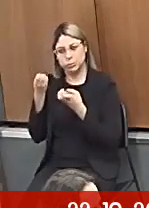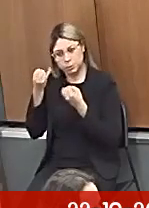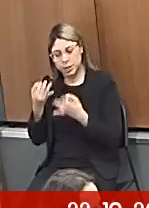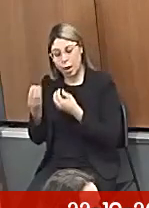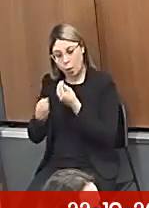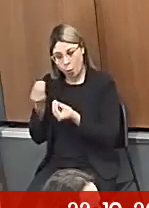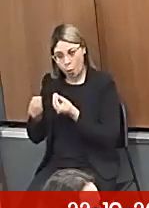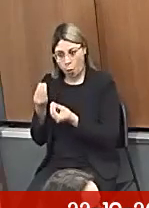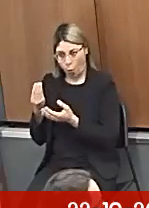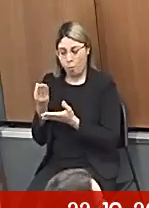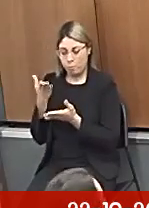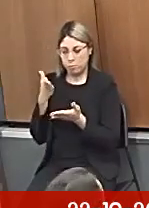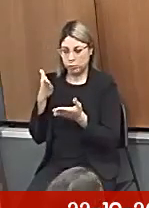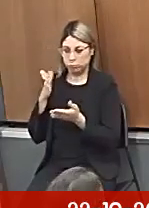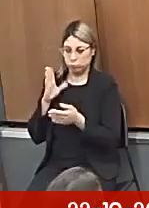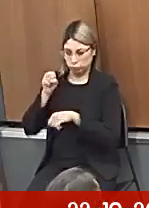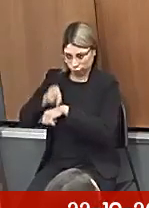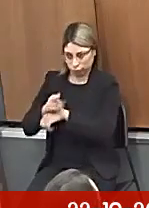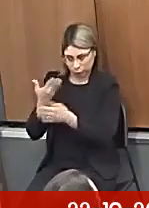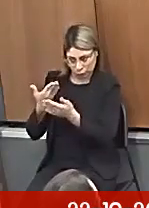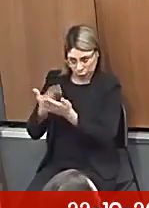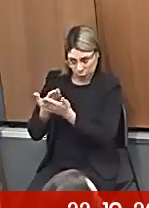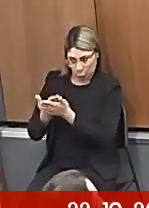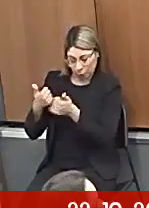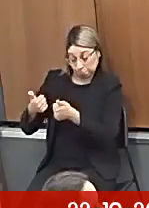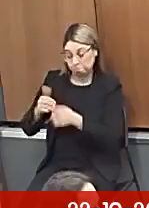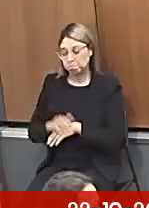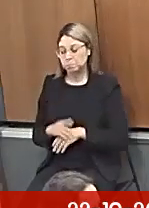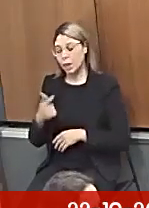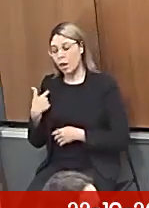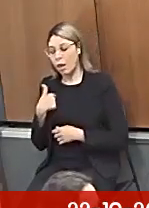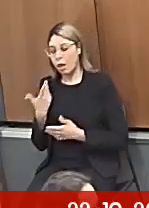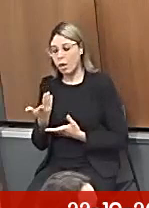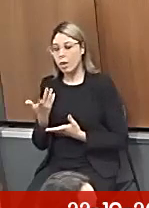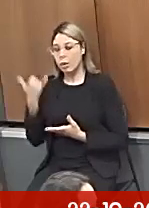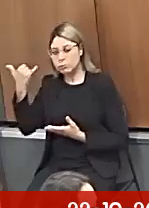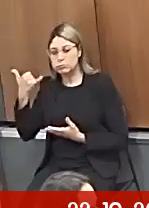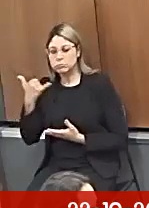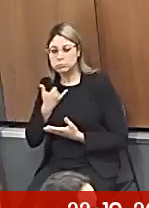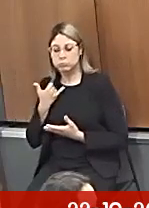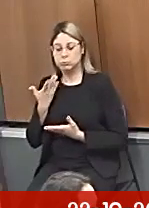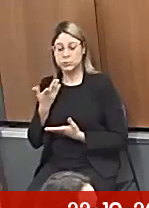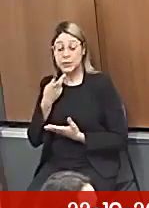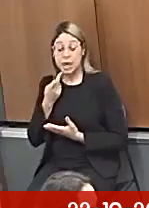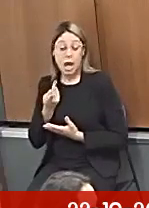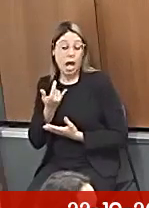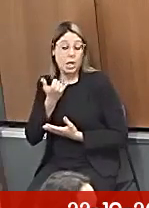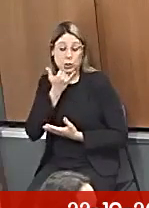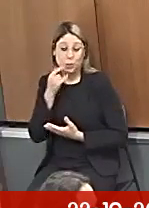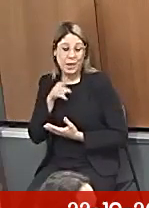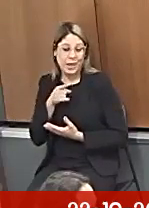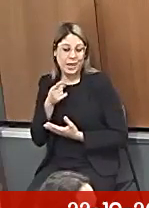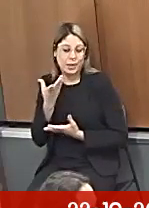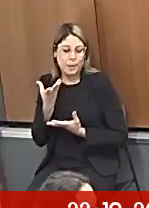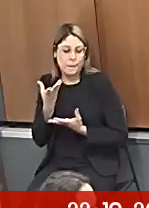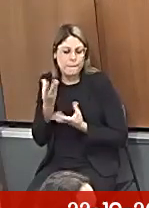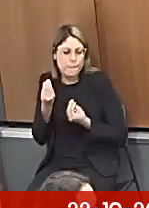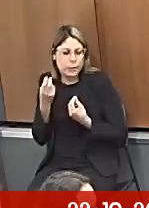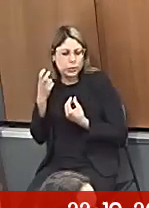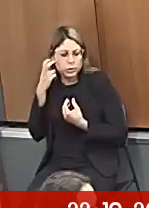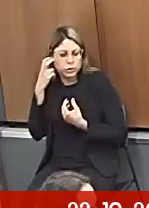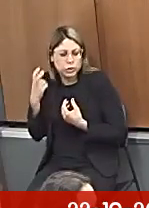para ele entrar compulsoriamente. Tudo bem, cheguei lá, ela, a Tânia, me ligou na próxima vez. Ah, não, ele não é tão inteligente, ele